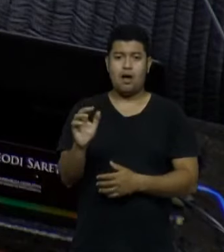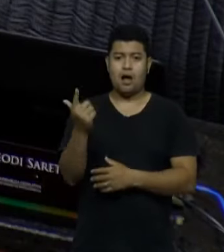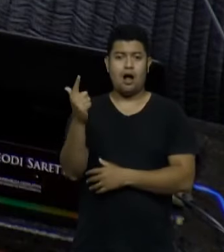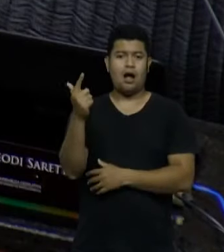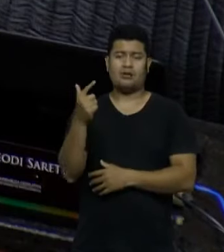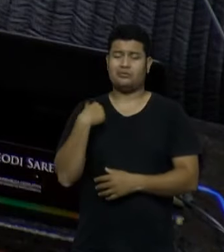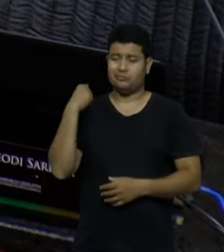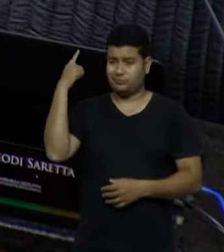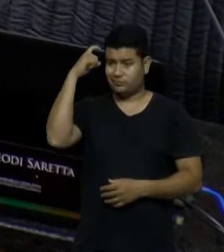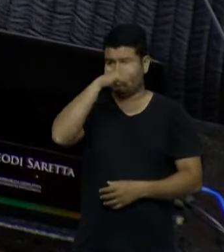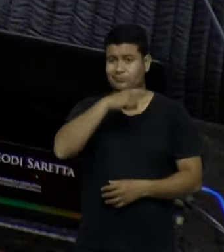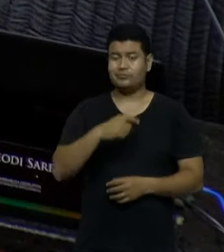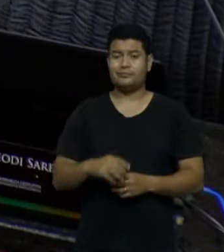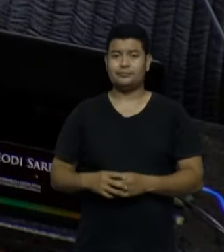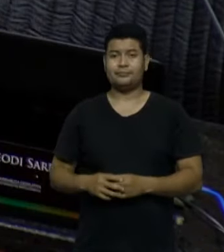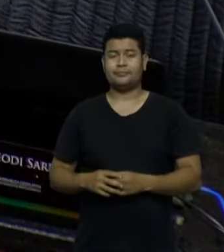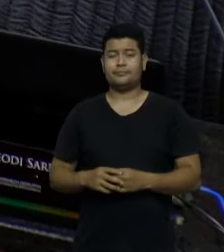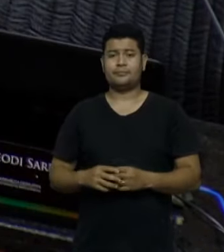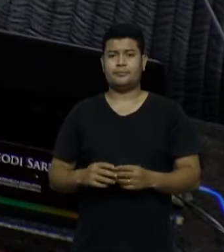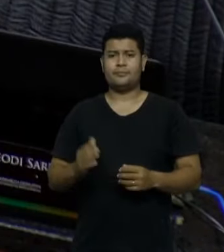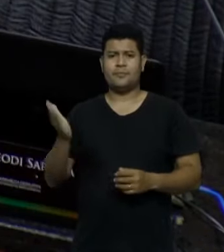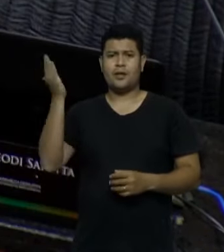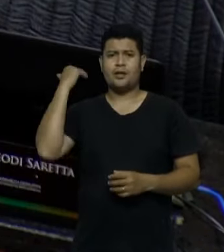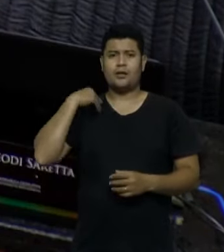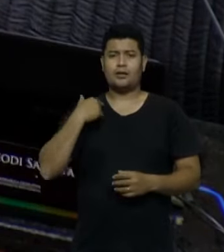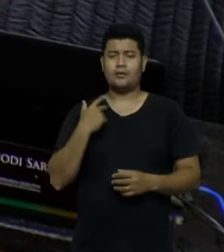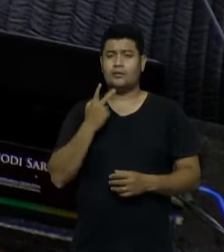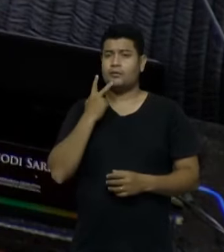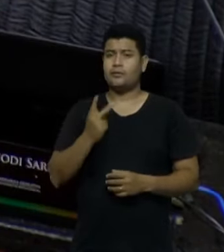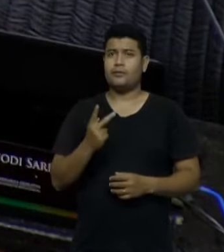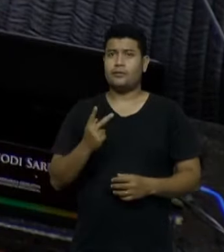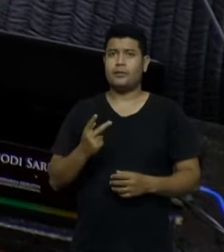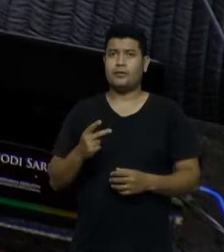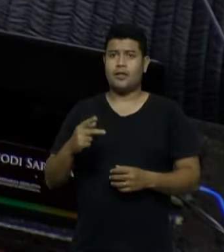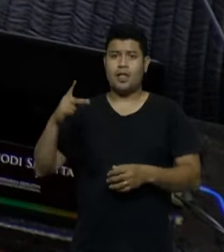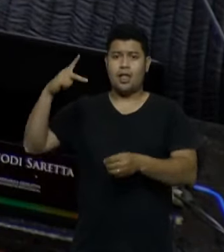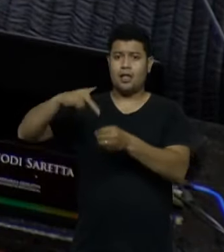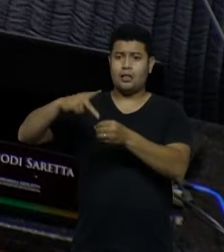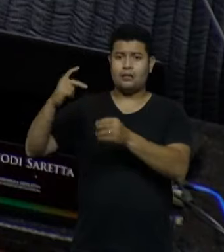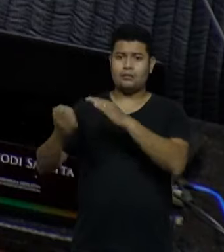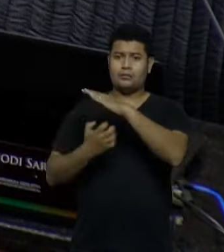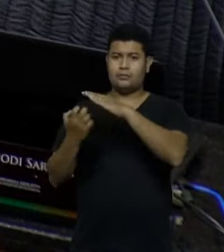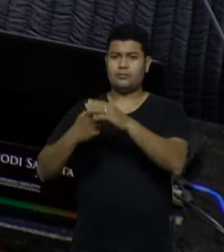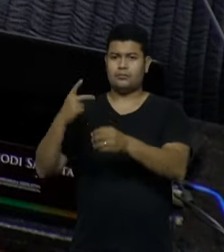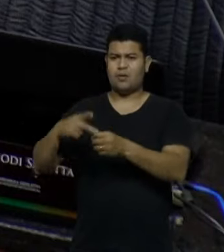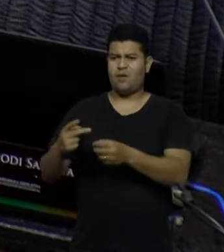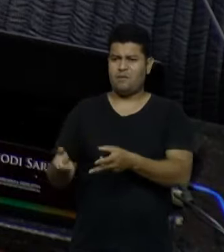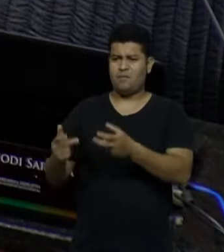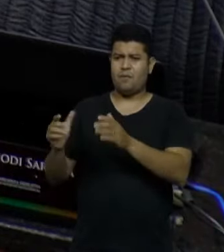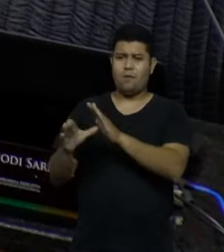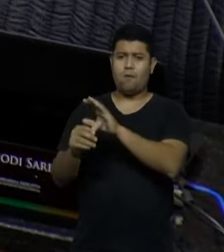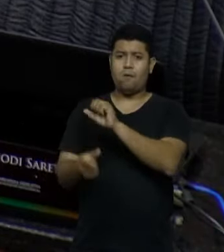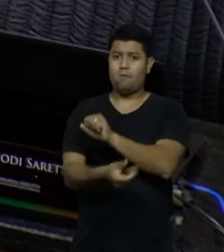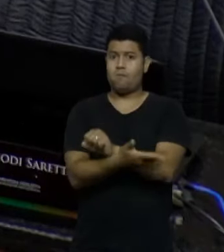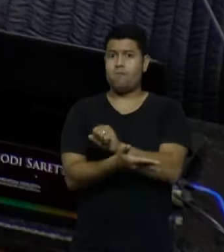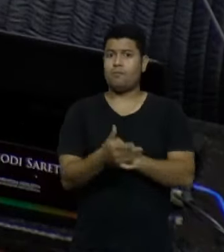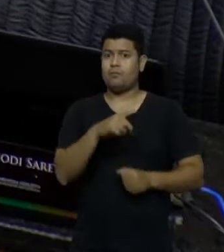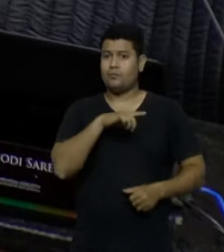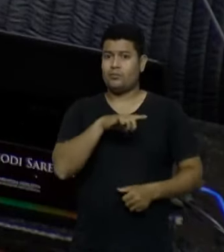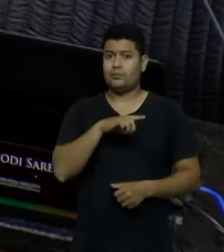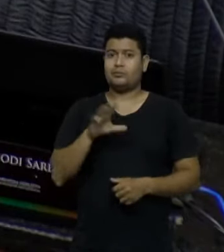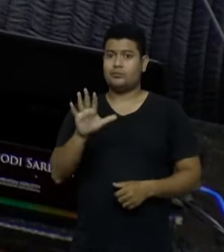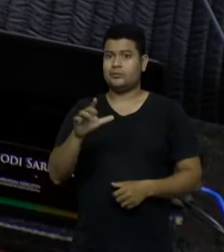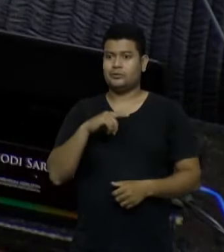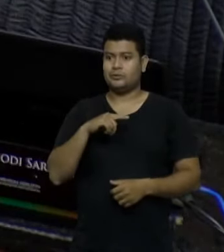em que diziam que a Petrobras era saqueada, tinha corrupção, nós tínhamos a gasolina